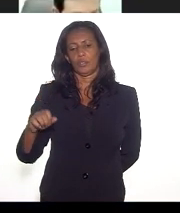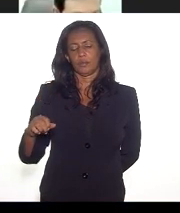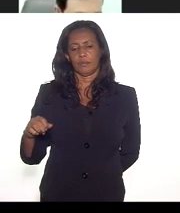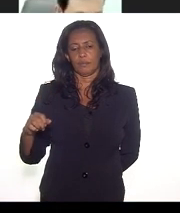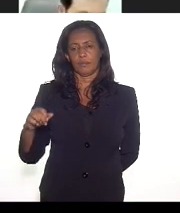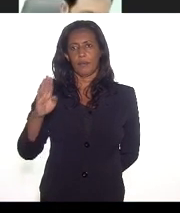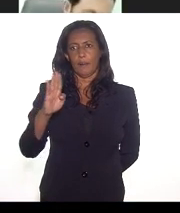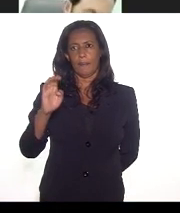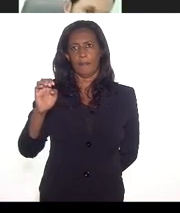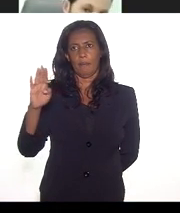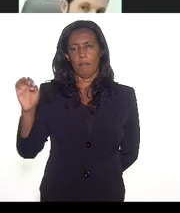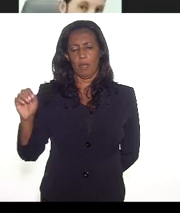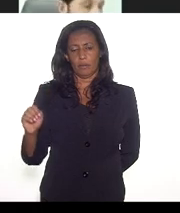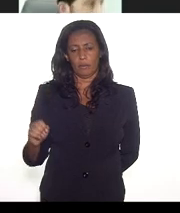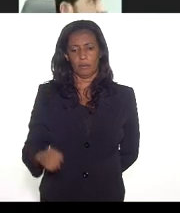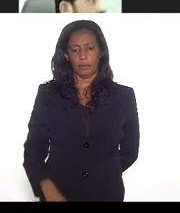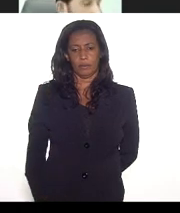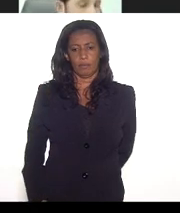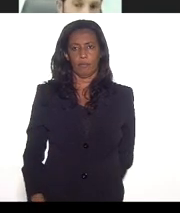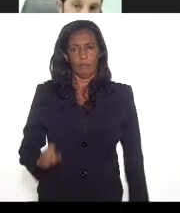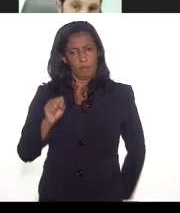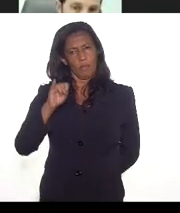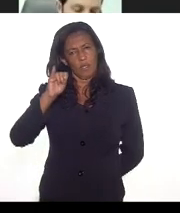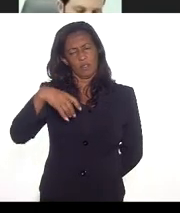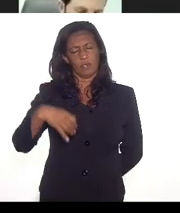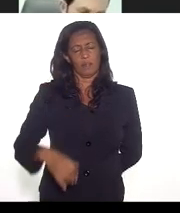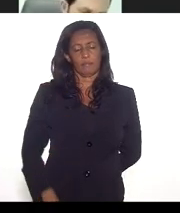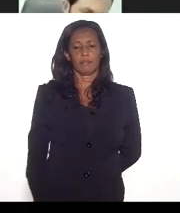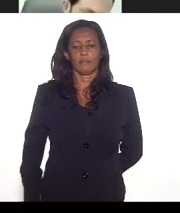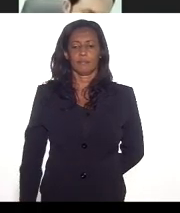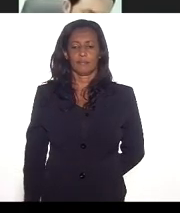Deputado Bebeto. Voto sim, presidente.